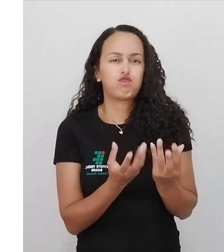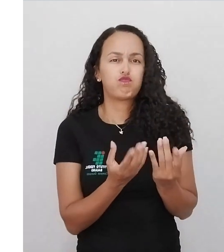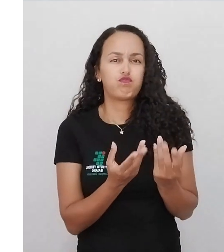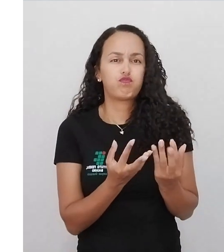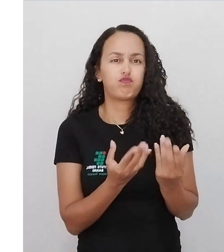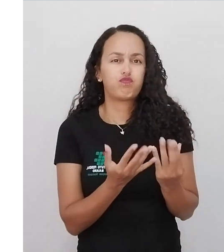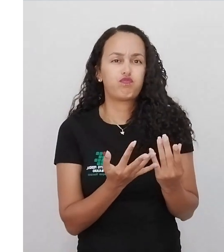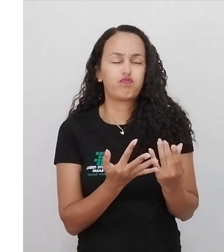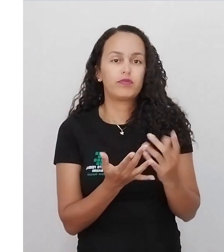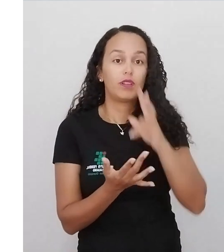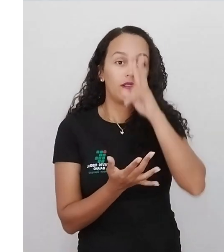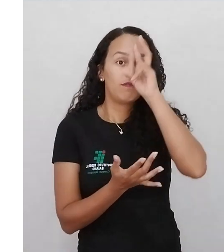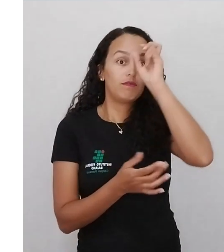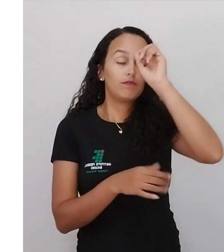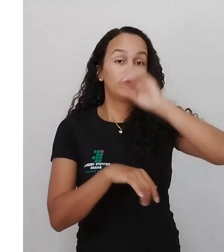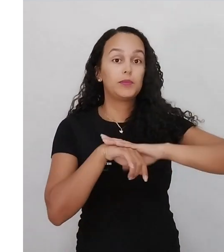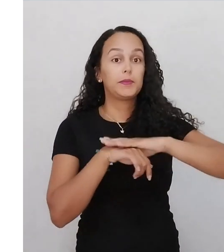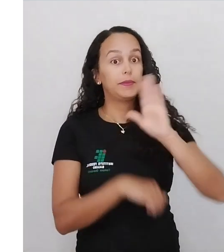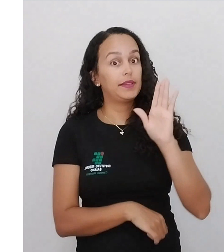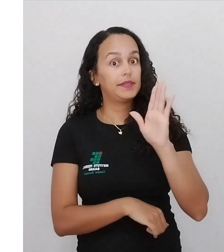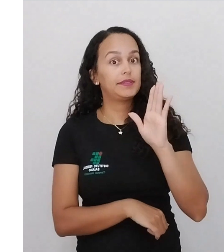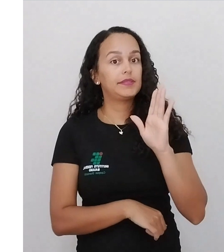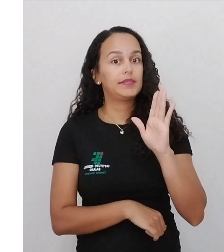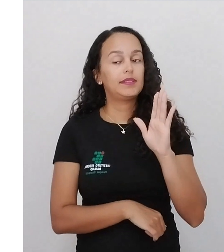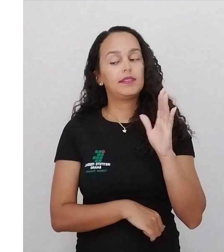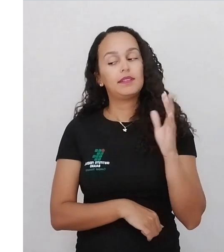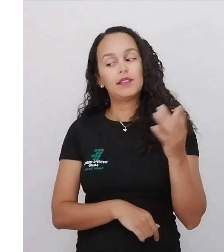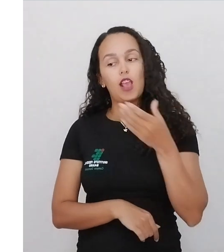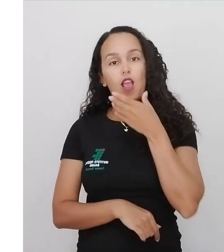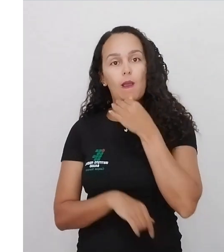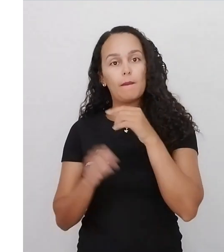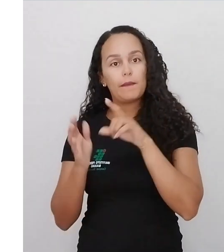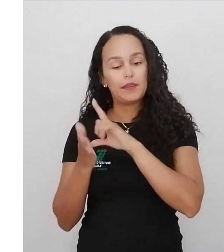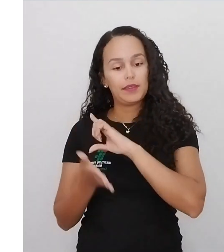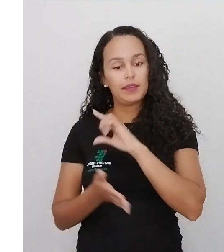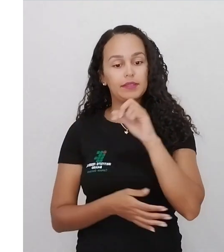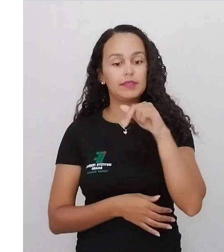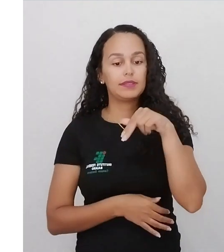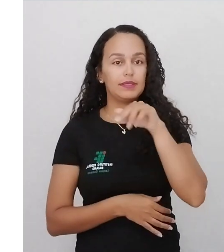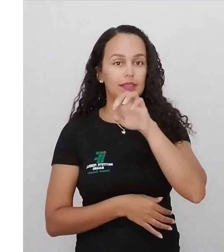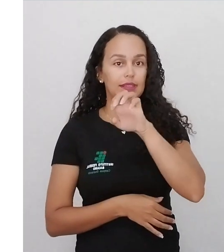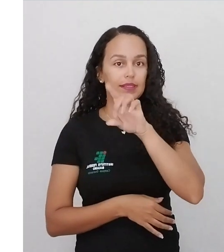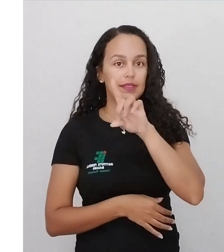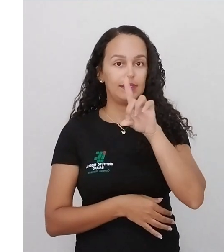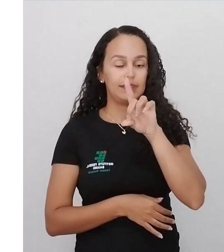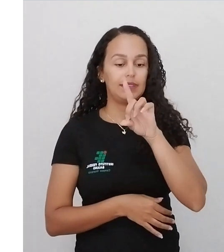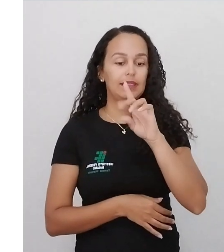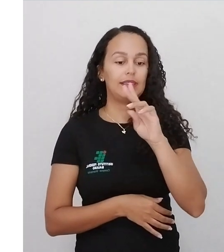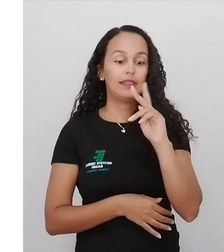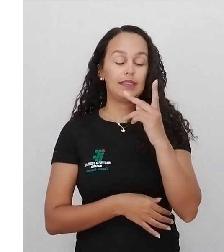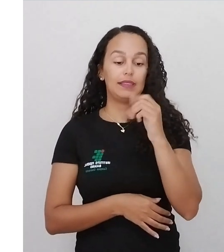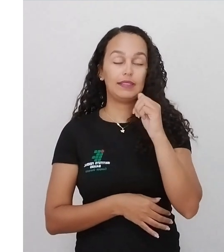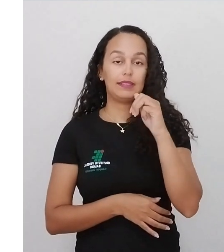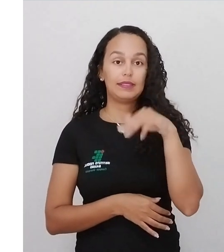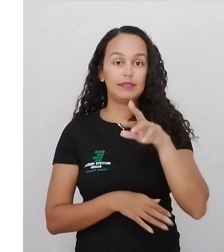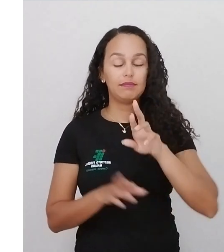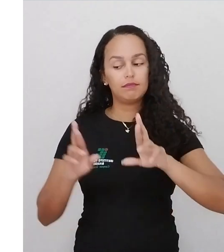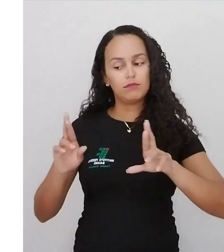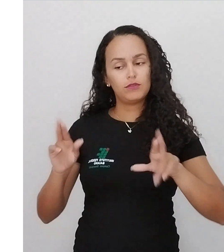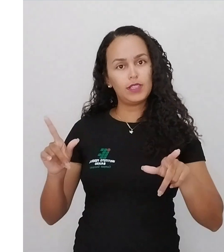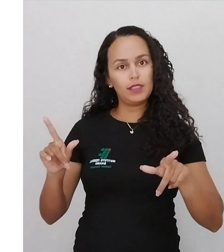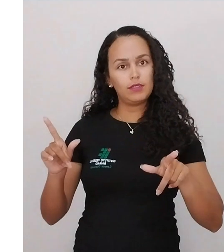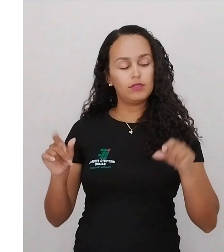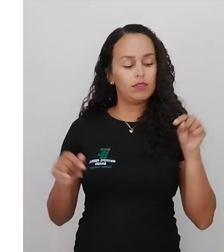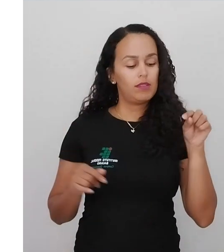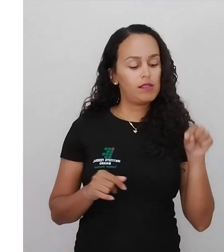ele ferveu mais intensamente, ele teve resultados diferentes dos de Needham. Então, no experimento de Spallanzani